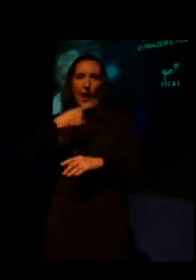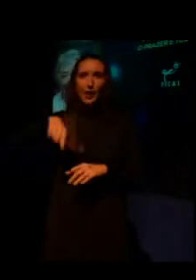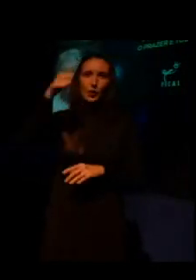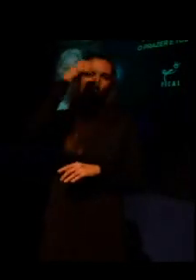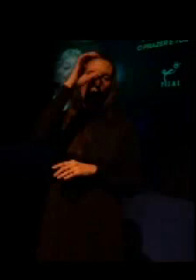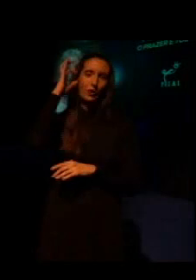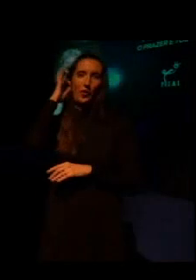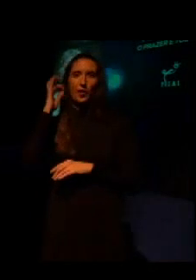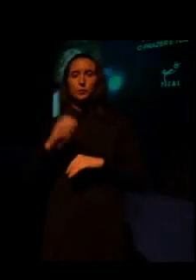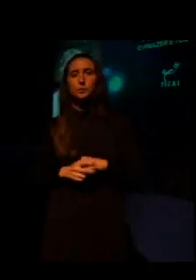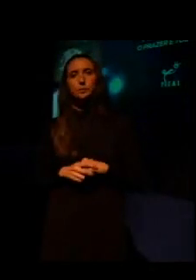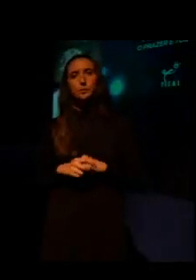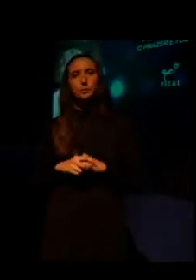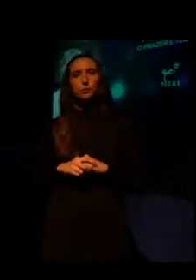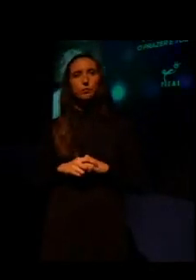todos.